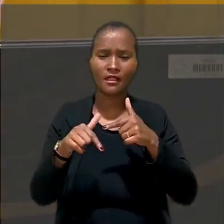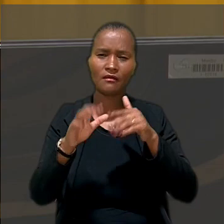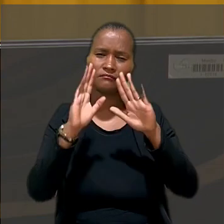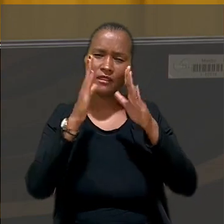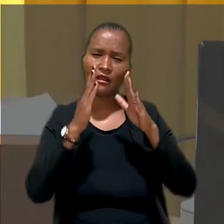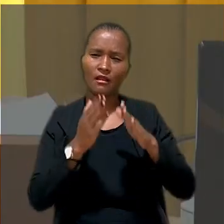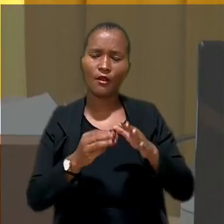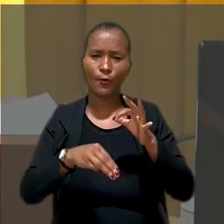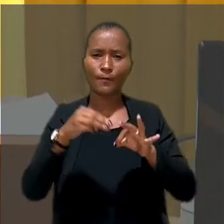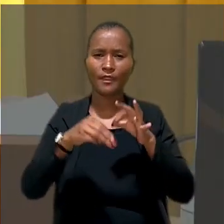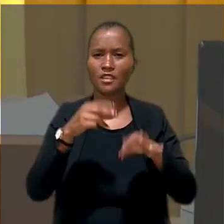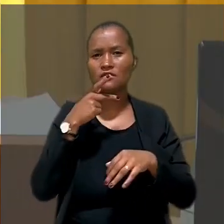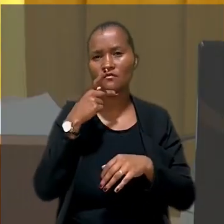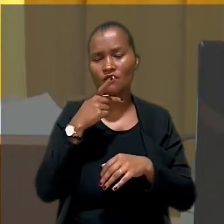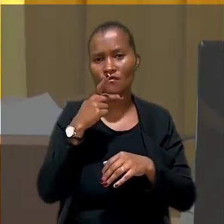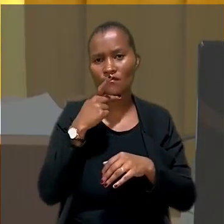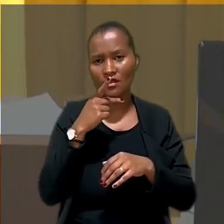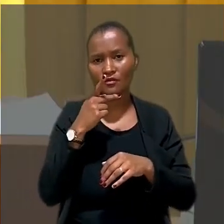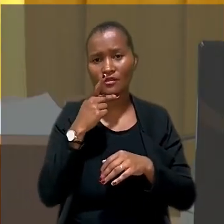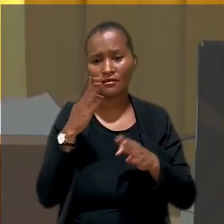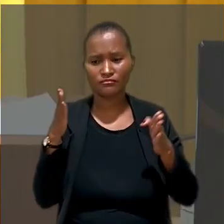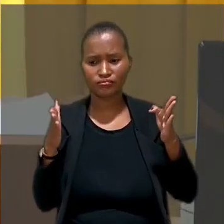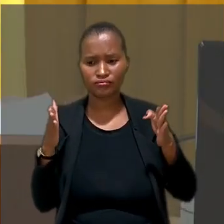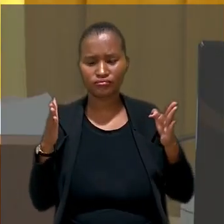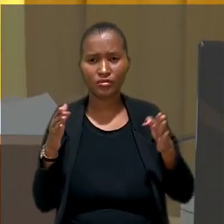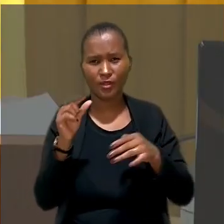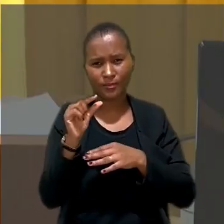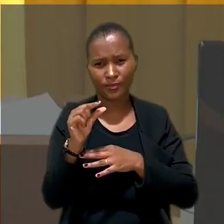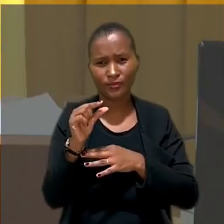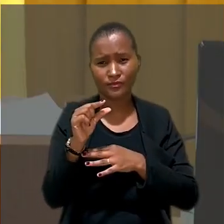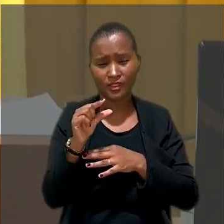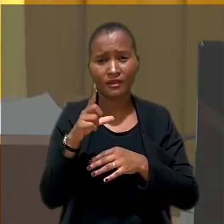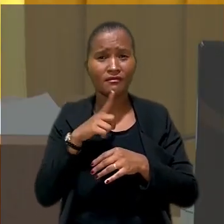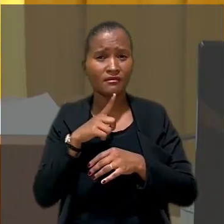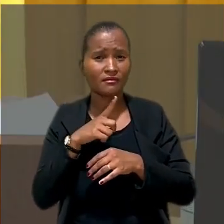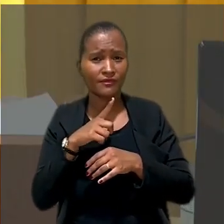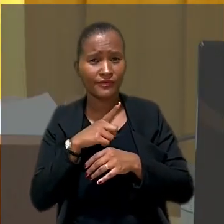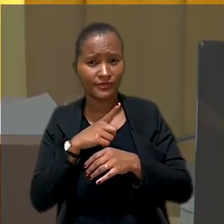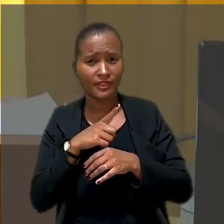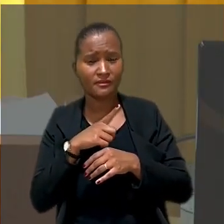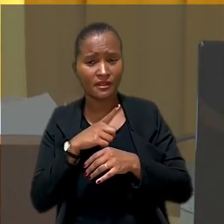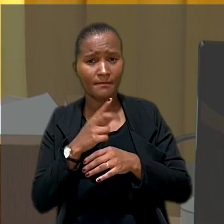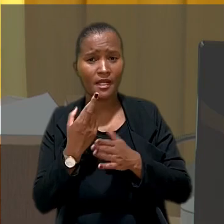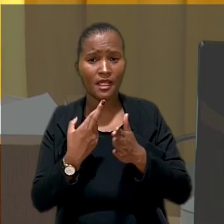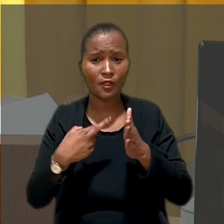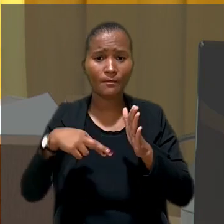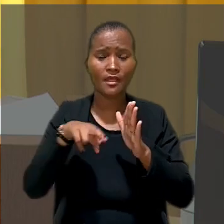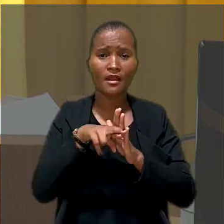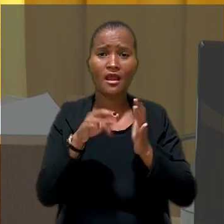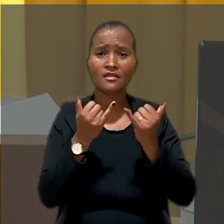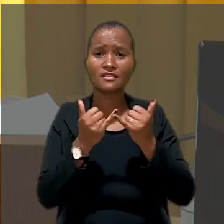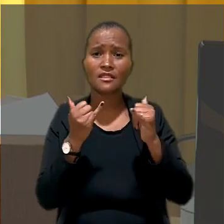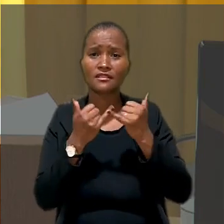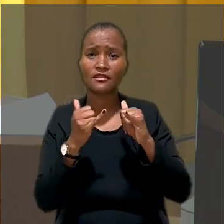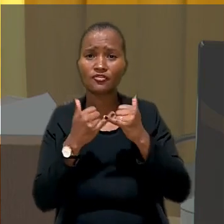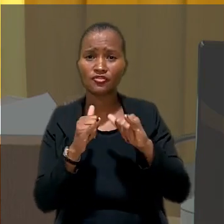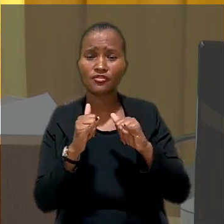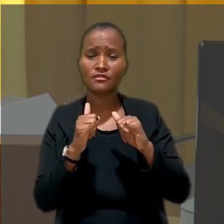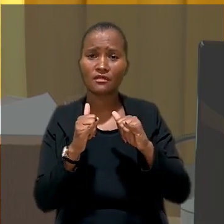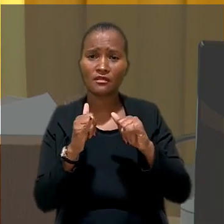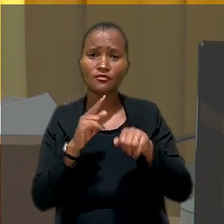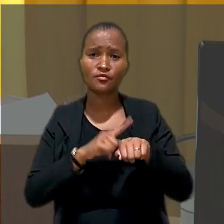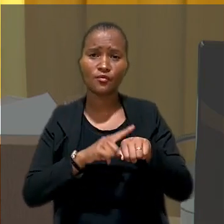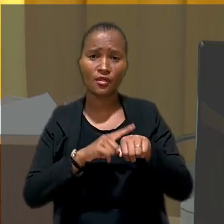caso em análise, o ministro ressaltou que os curtos períodos existem fundamentalmente para recuperar as energias